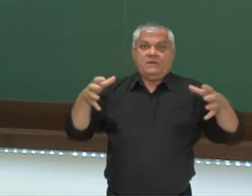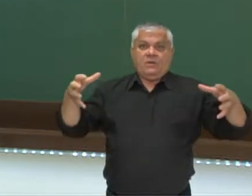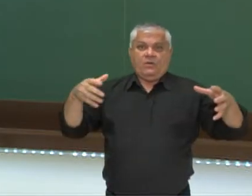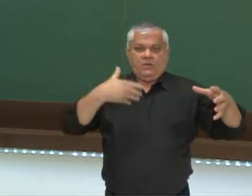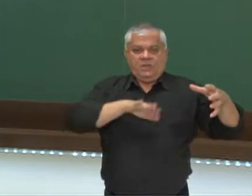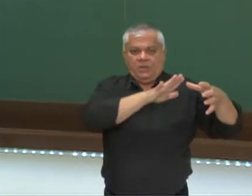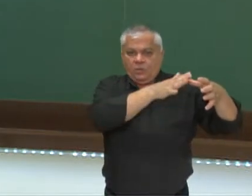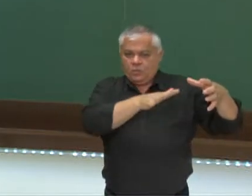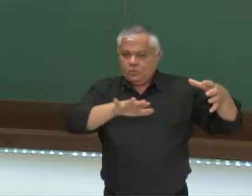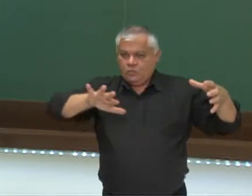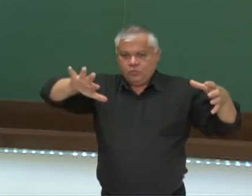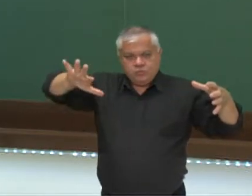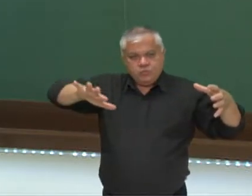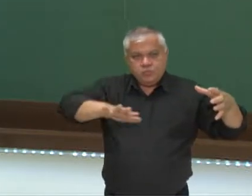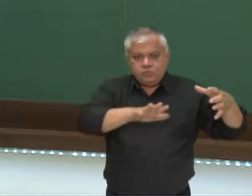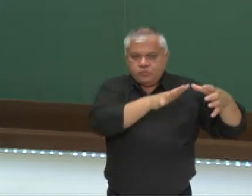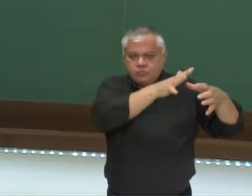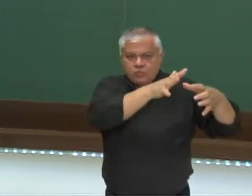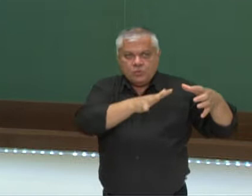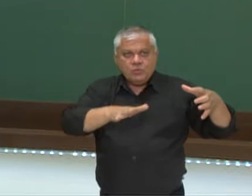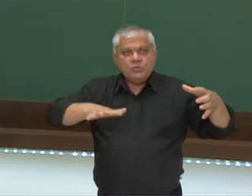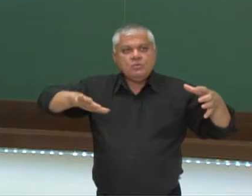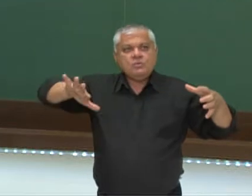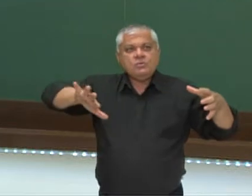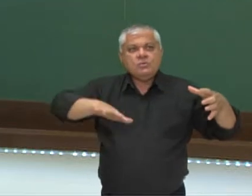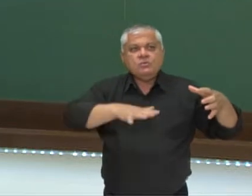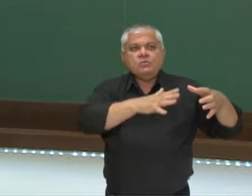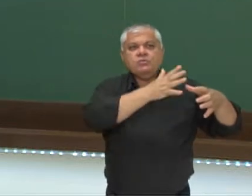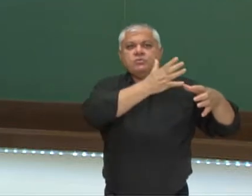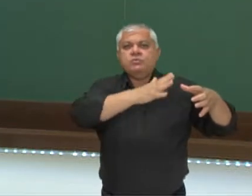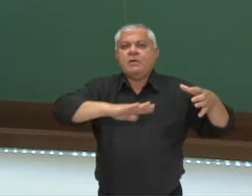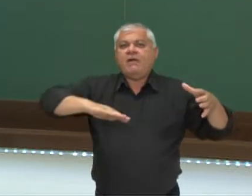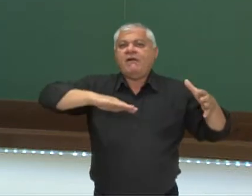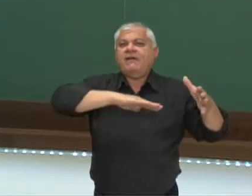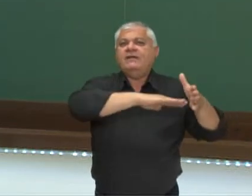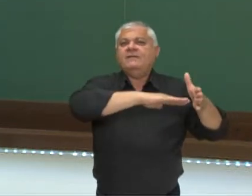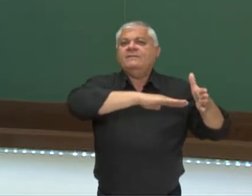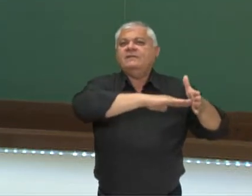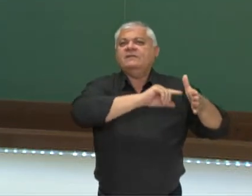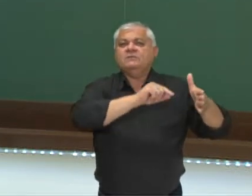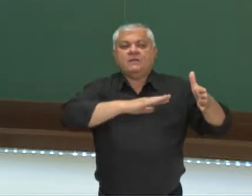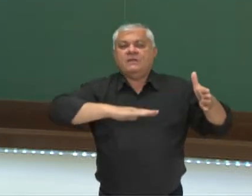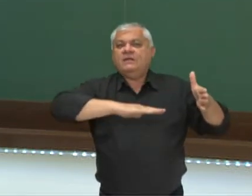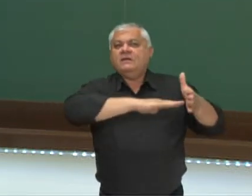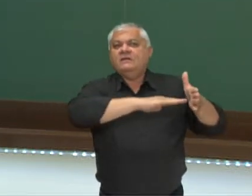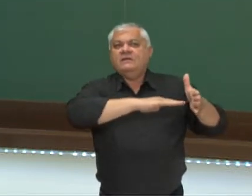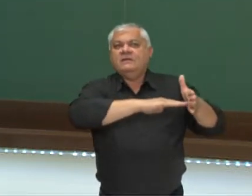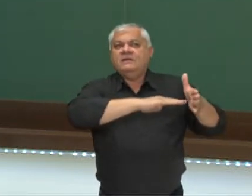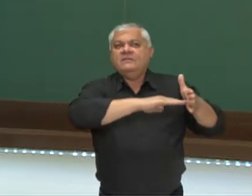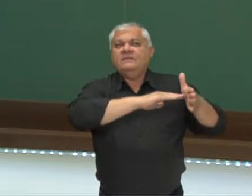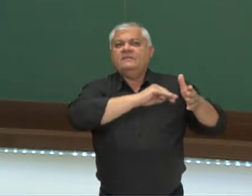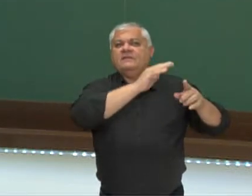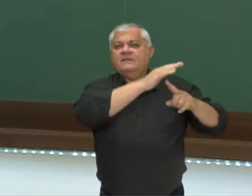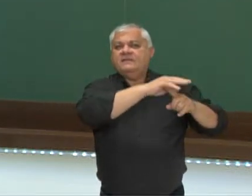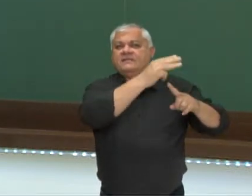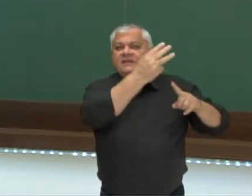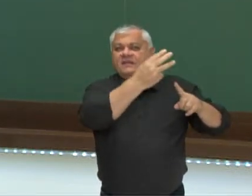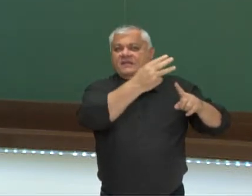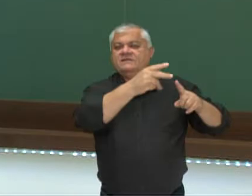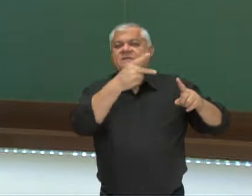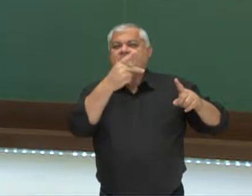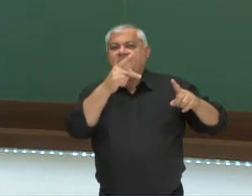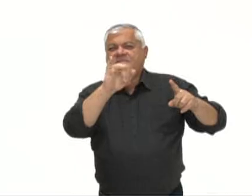esta bacia hidrográfica, ela se delimita, aqui ó, nós temos a delimitação dela com a bacia do Paraná 3, bacia do